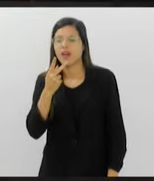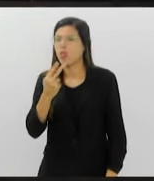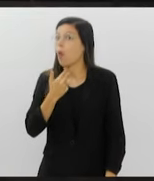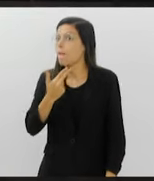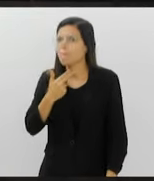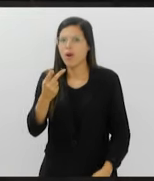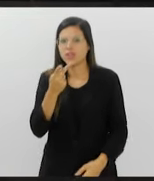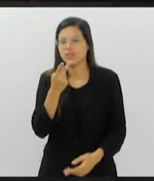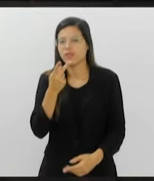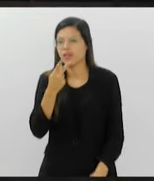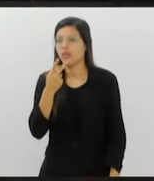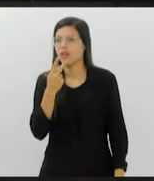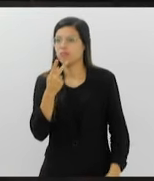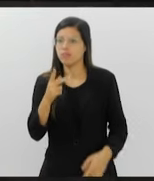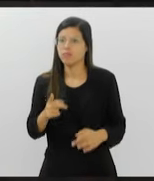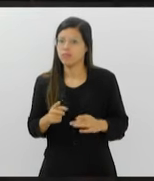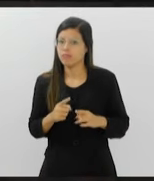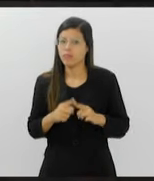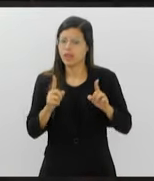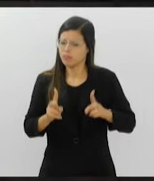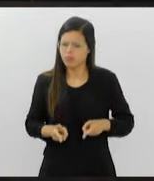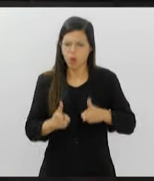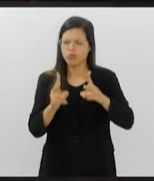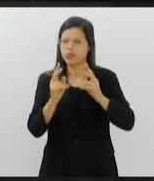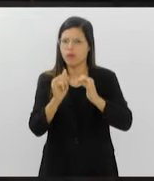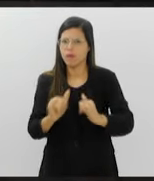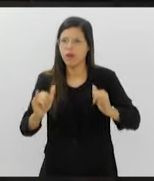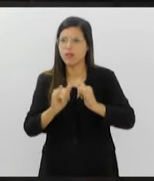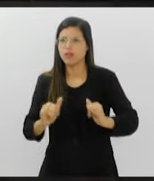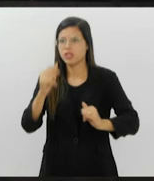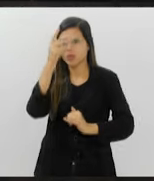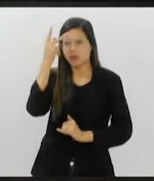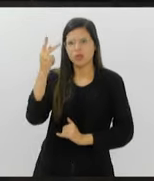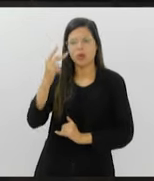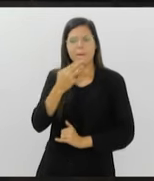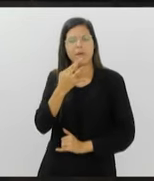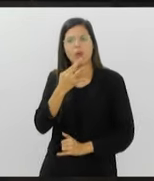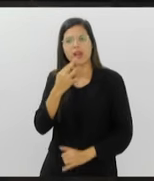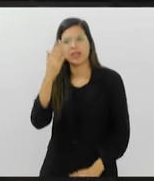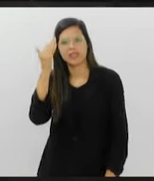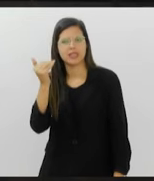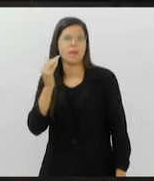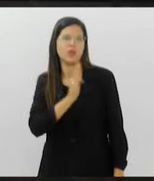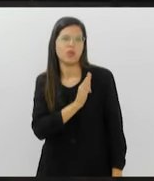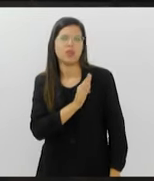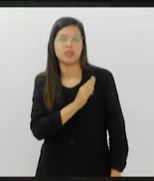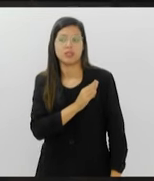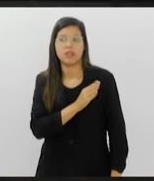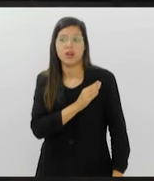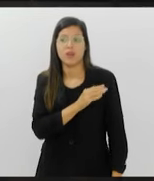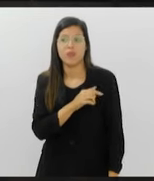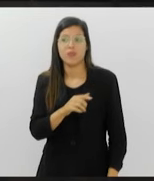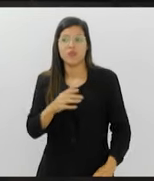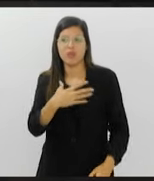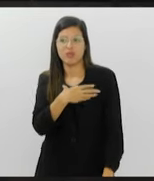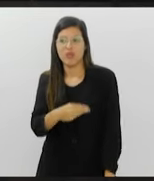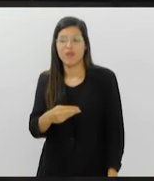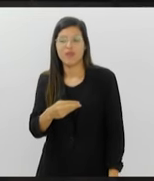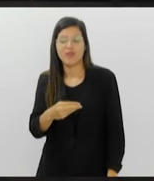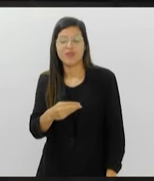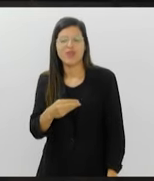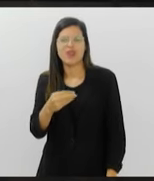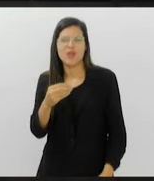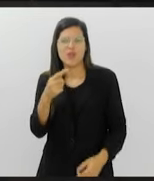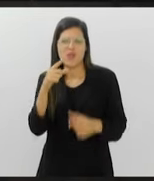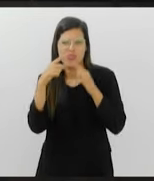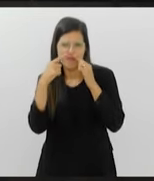insisto em falar, porque quem me conhece, Paulo Bel, sabe que eu falo do coração. Eu falo do coração. E graças a Deus sou filho do bigode, Val. Não dou voto em